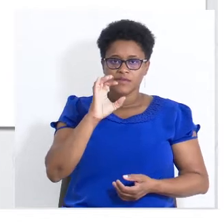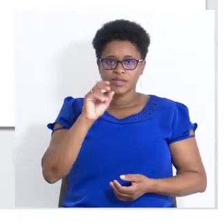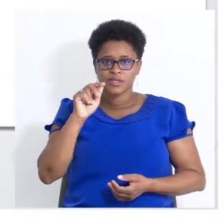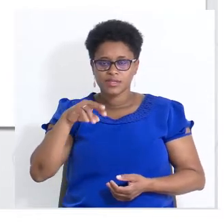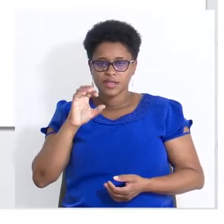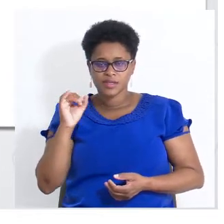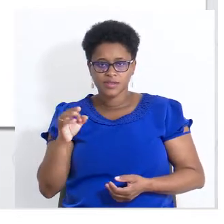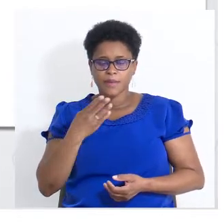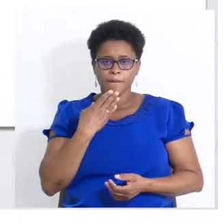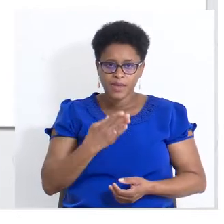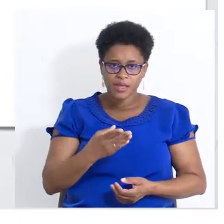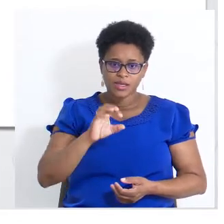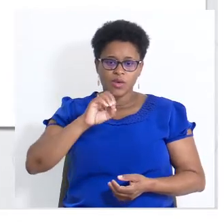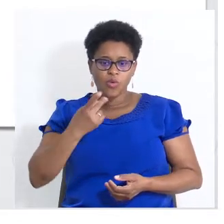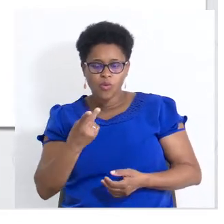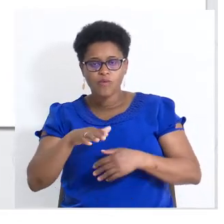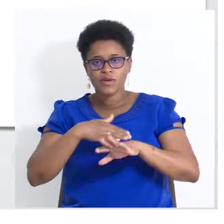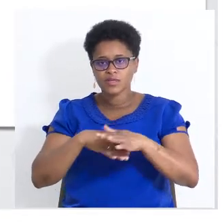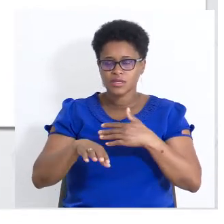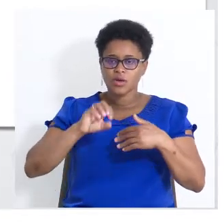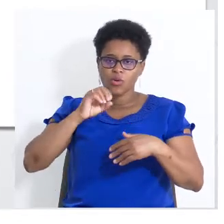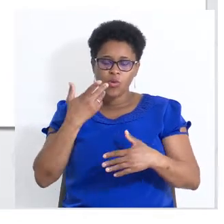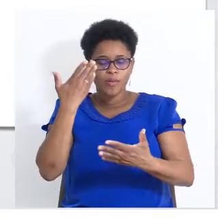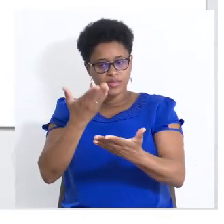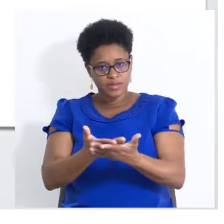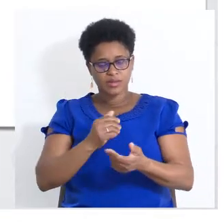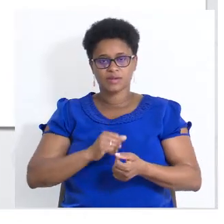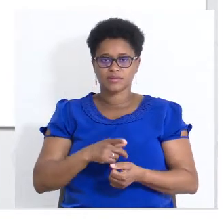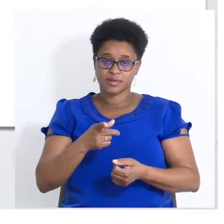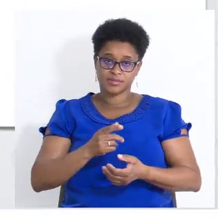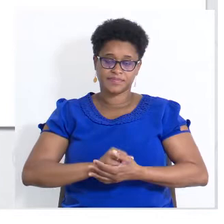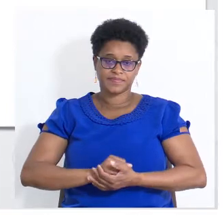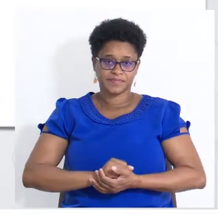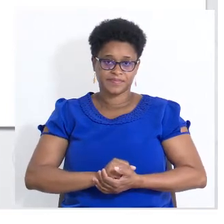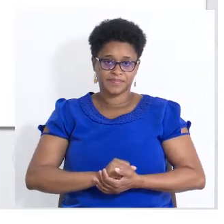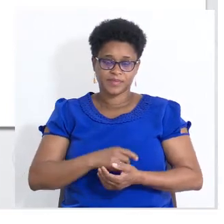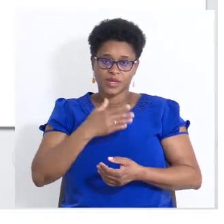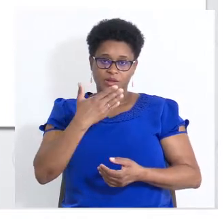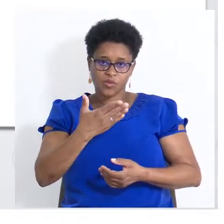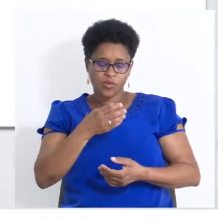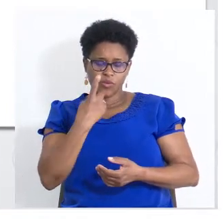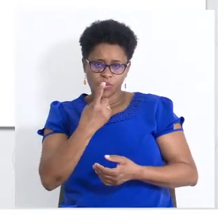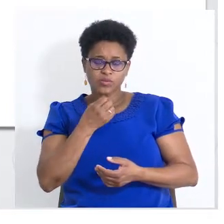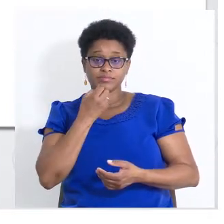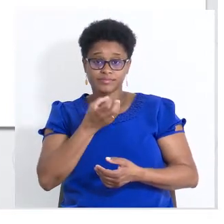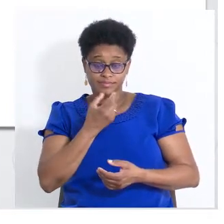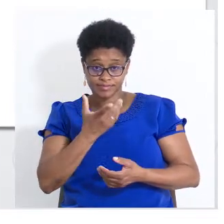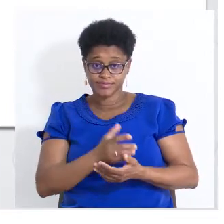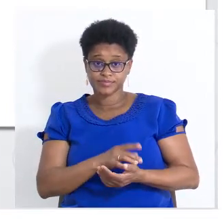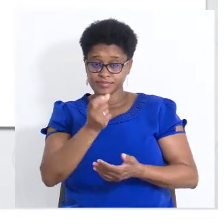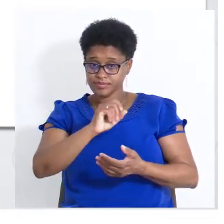Tece é ou fazer ou apresentar, dá igual. Um